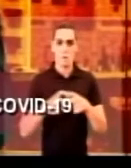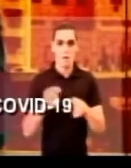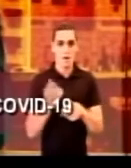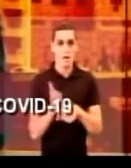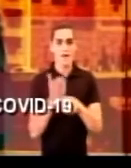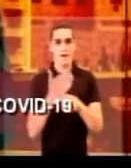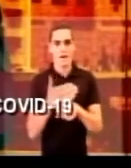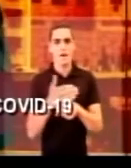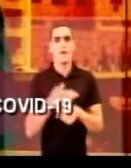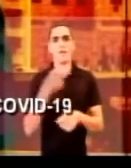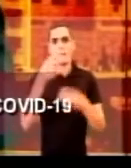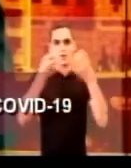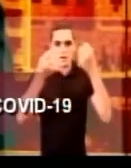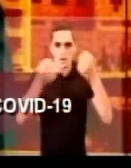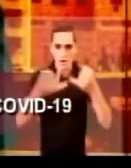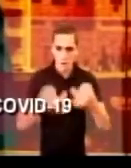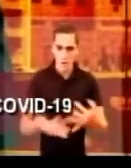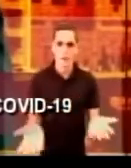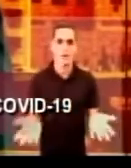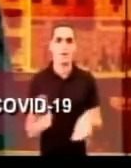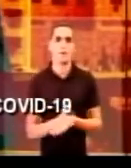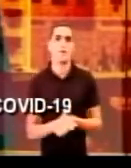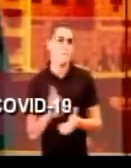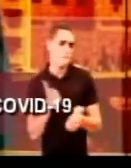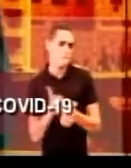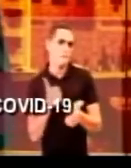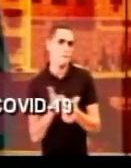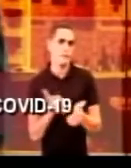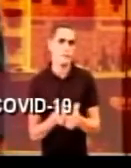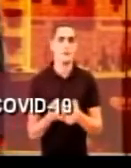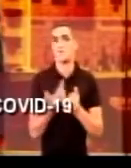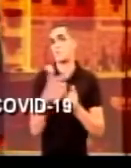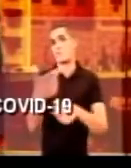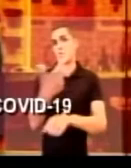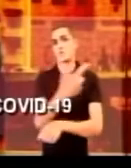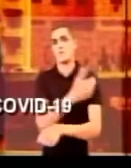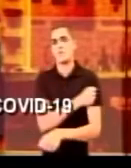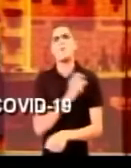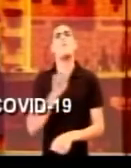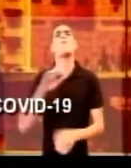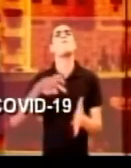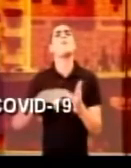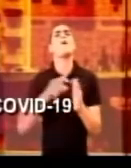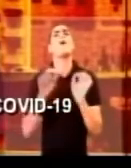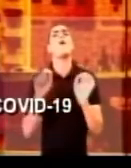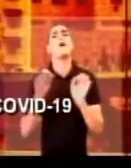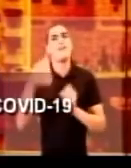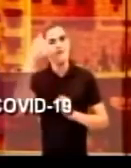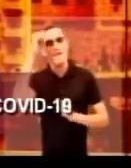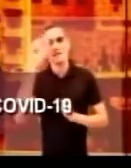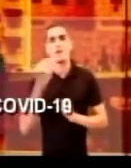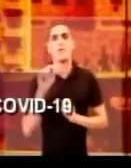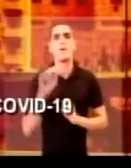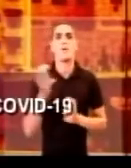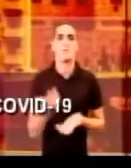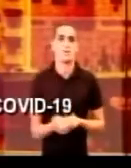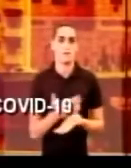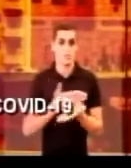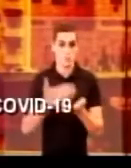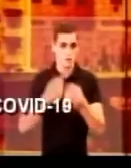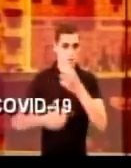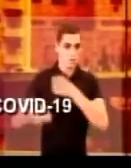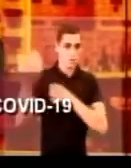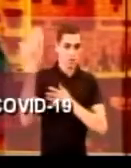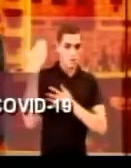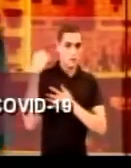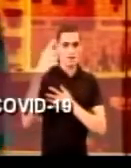muito próximos do que virão de outras vacinas, o que isso vai evitar, pessoal? Desde o primeiro dia que teve a